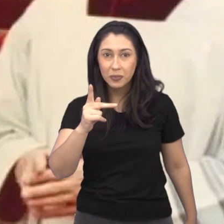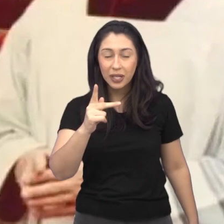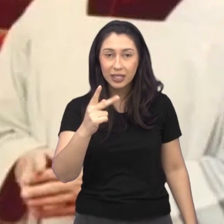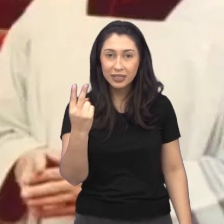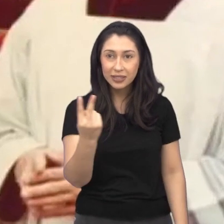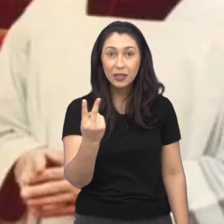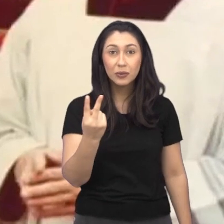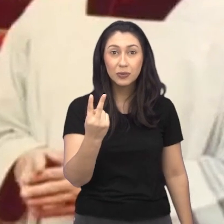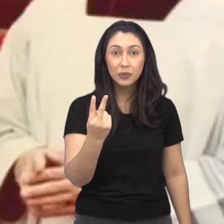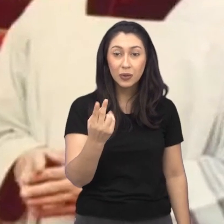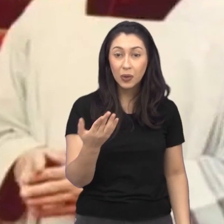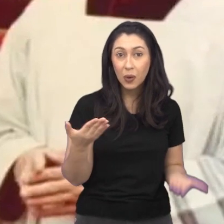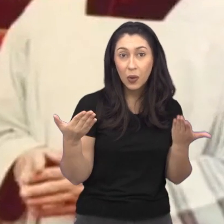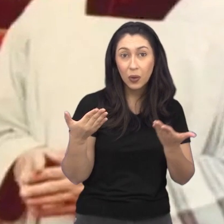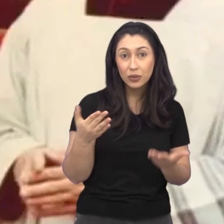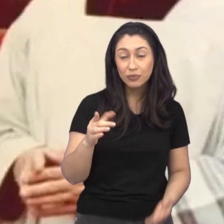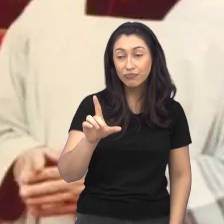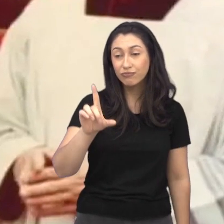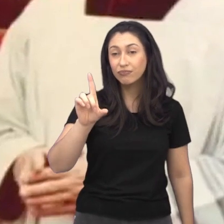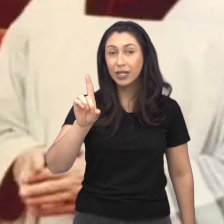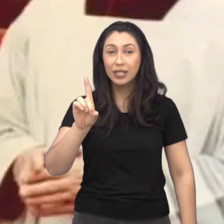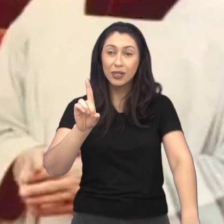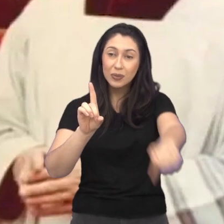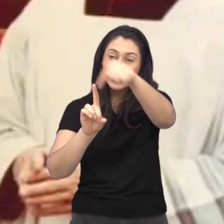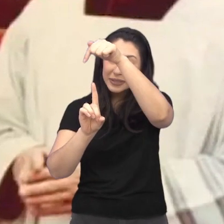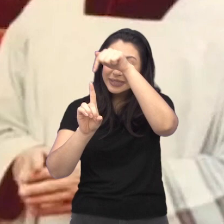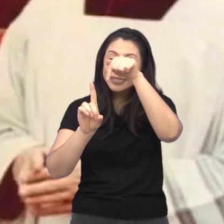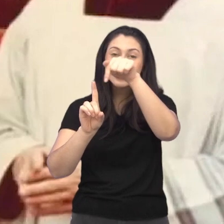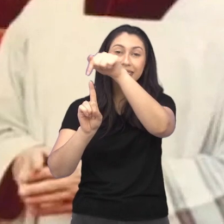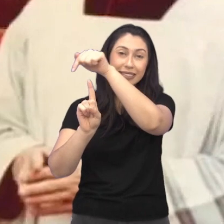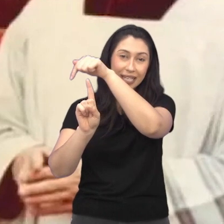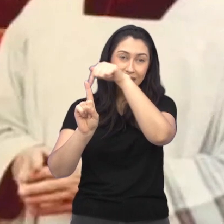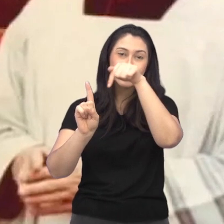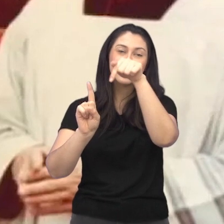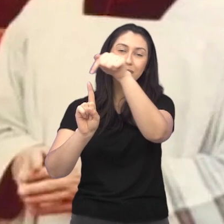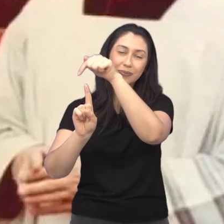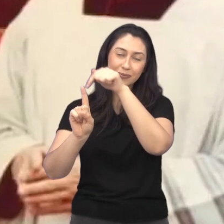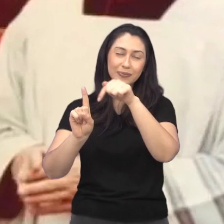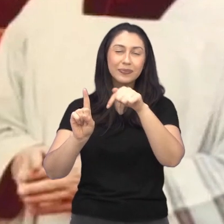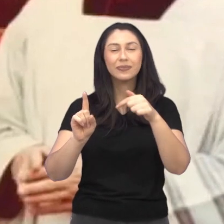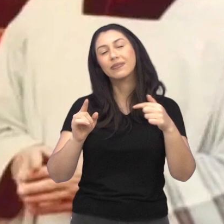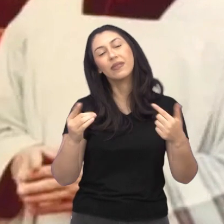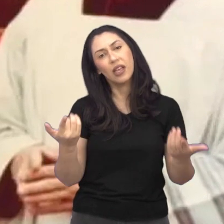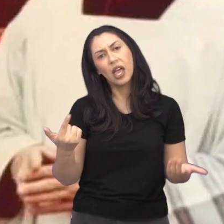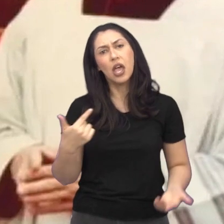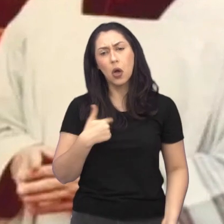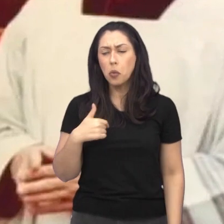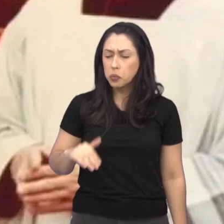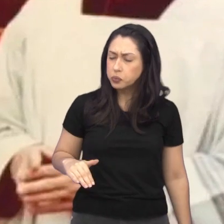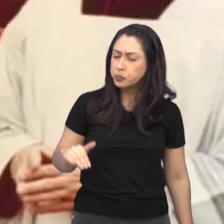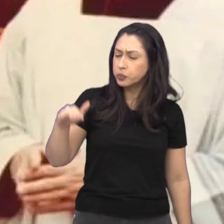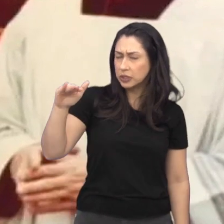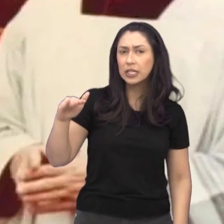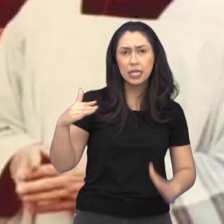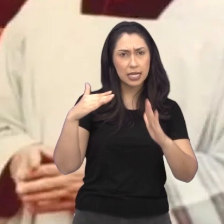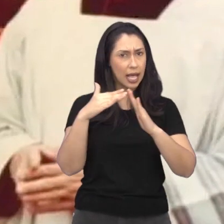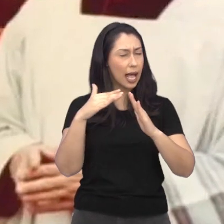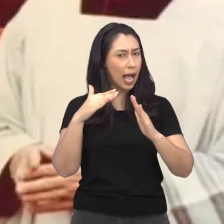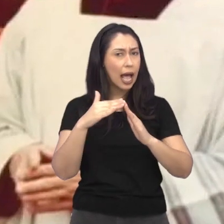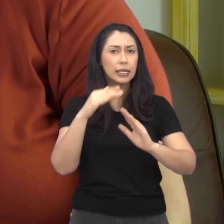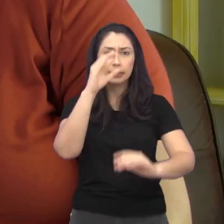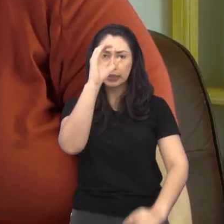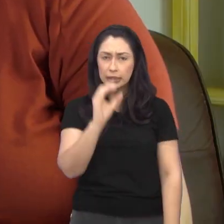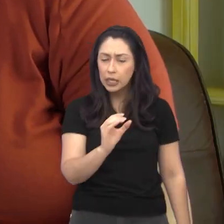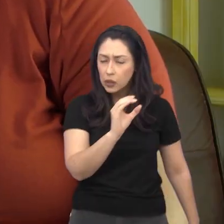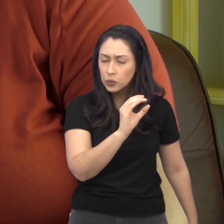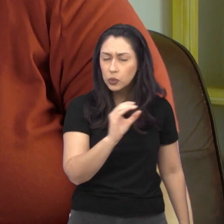II, hoje é santo para a nossa igreja. Eu já vivia num lar cristão católico,